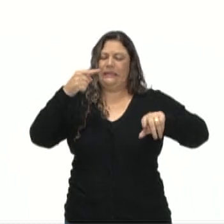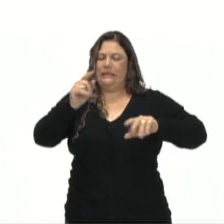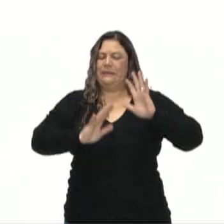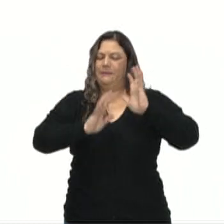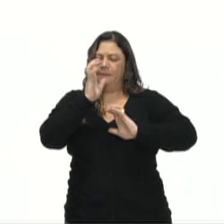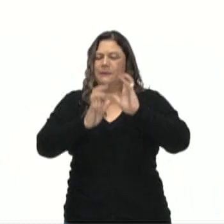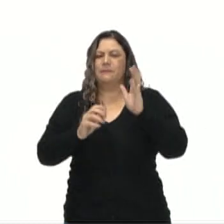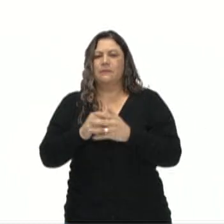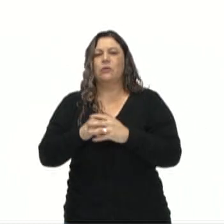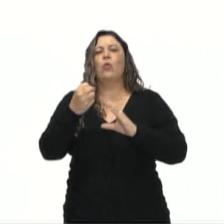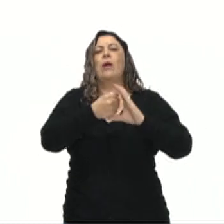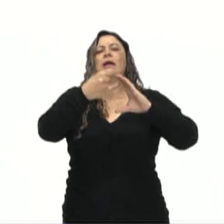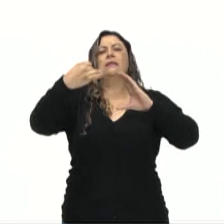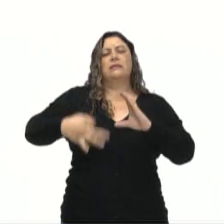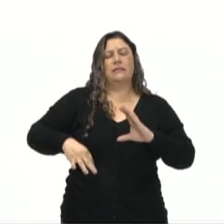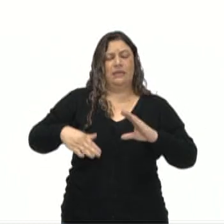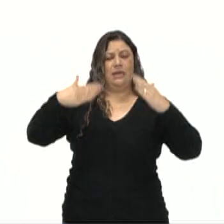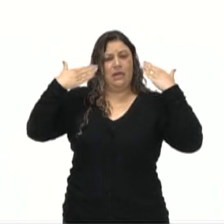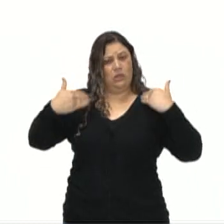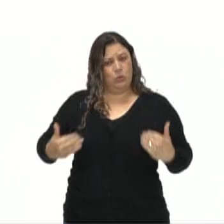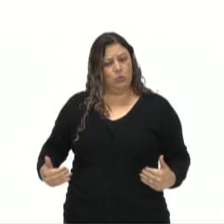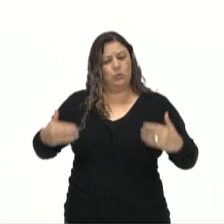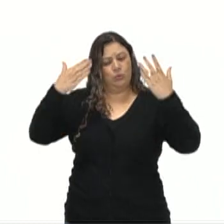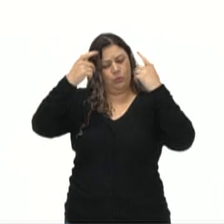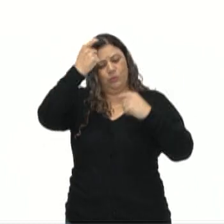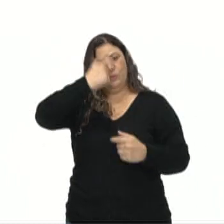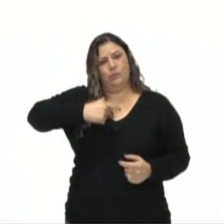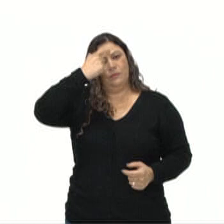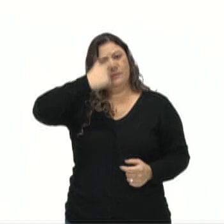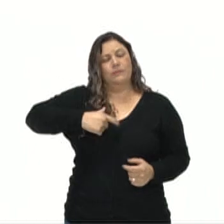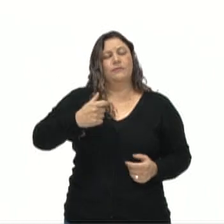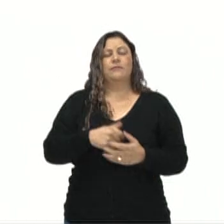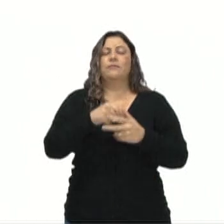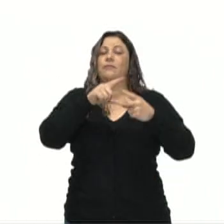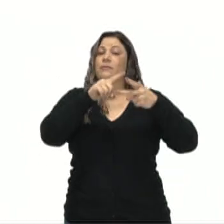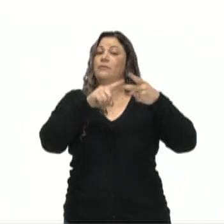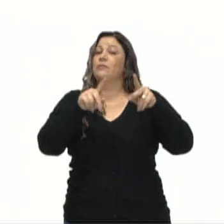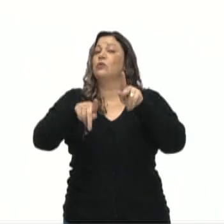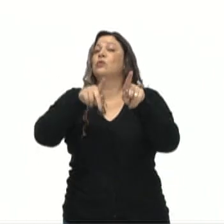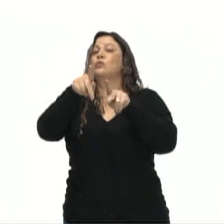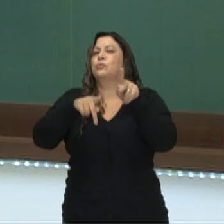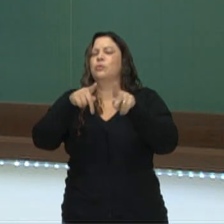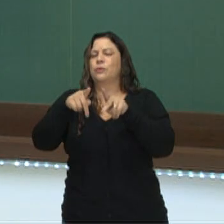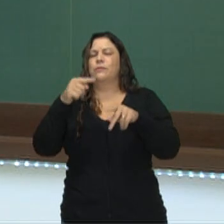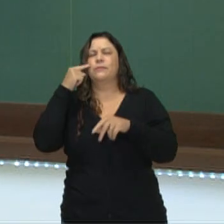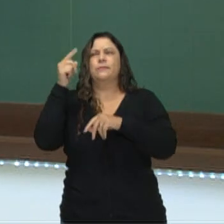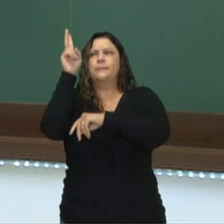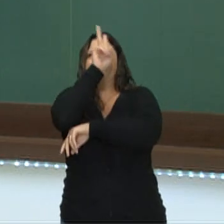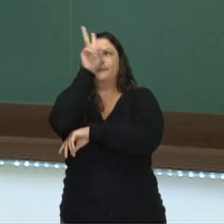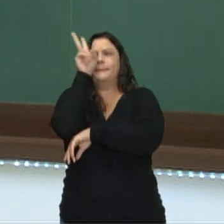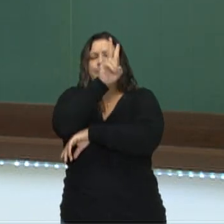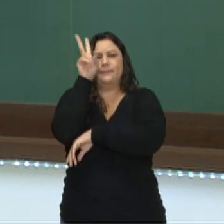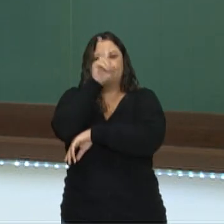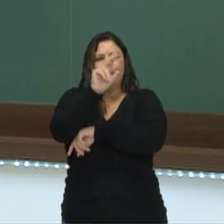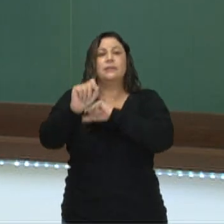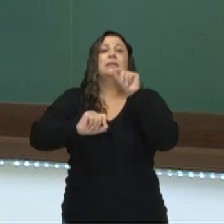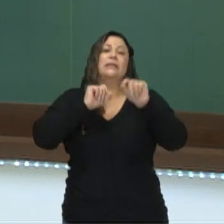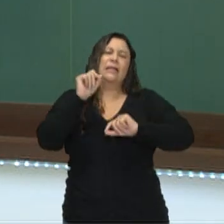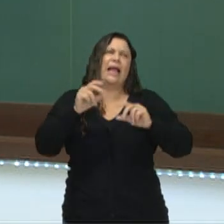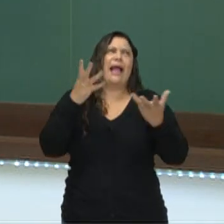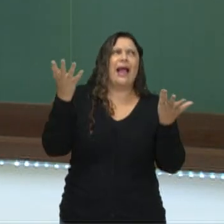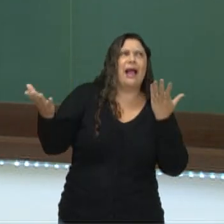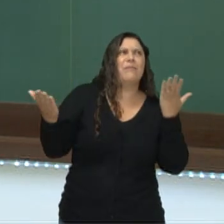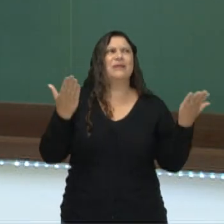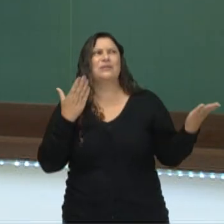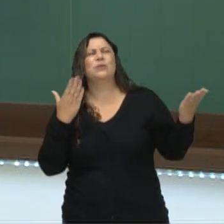as características físicas dos Tutsis e dos Hutus? Só para depois você conseguir lembrar. Porque tem aí a diferença. Professora,